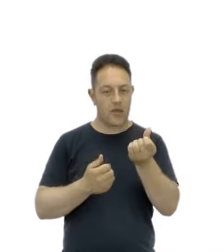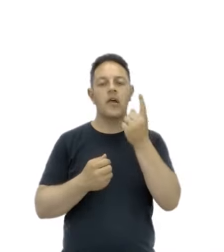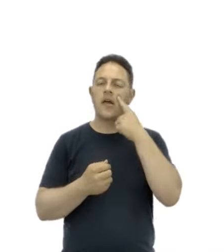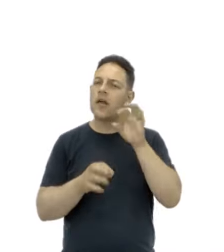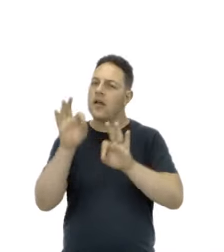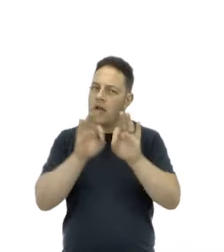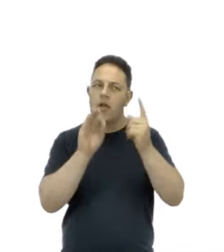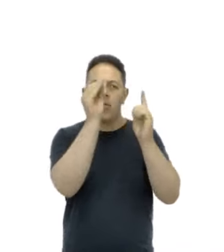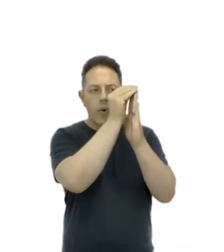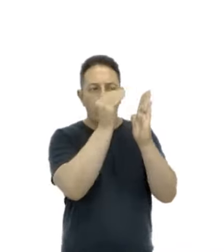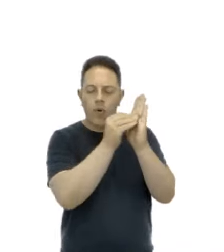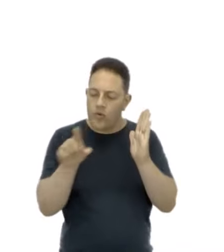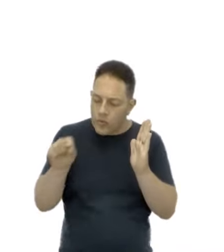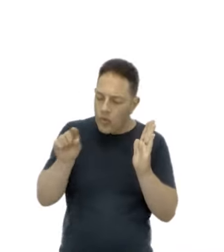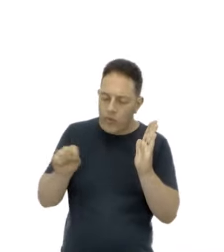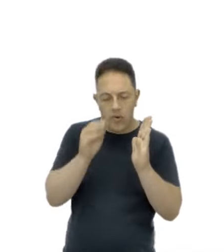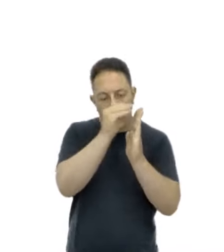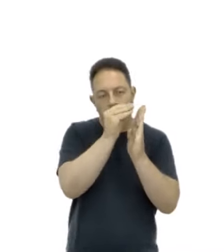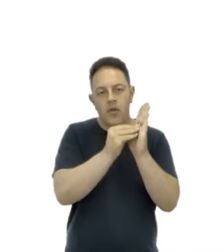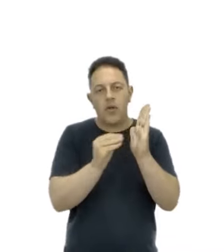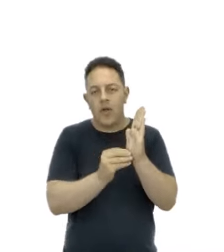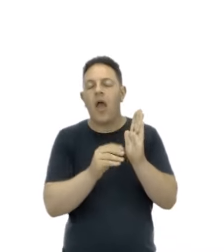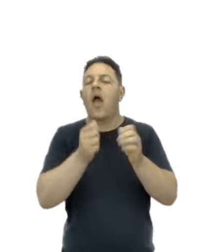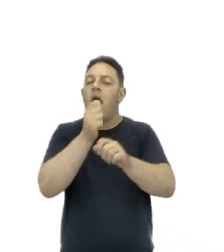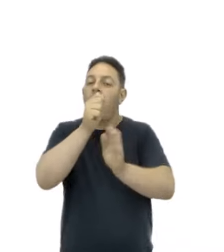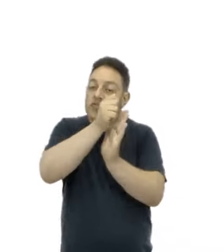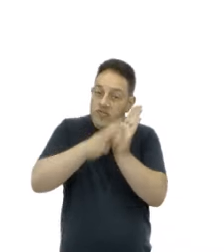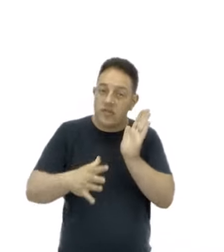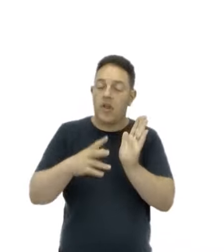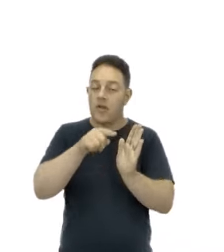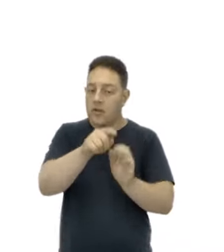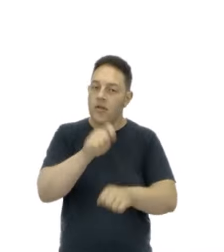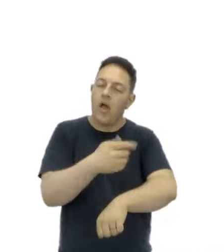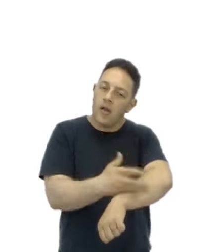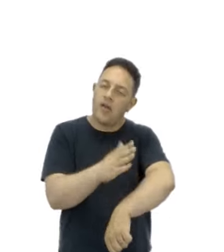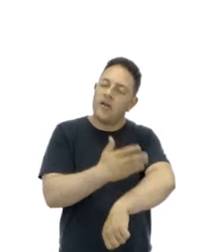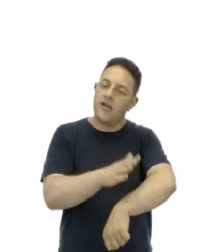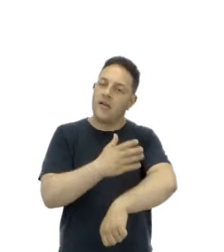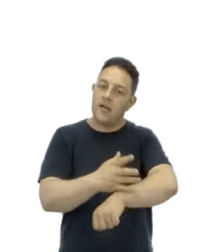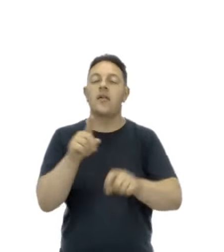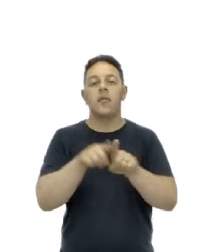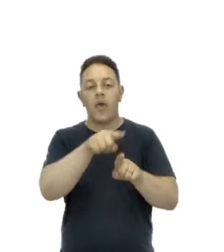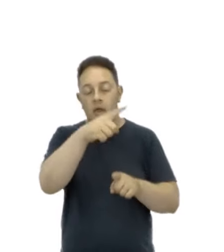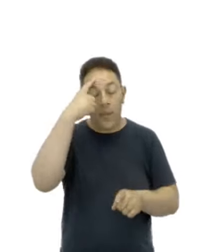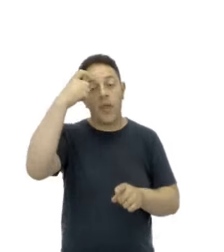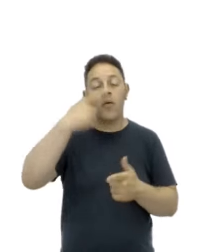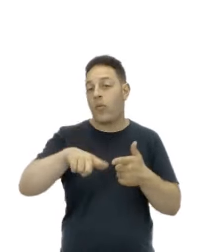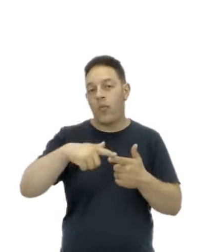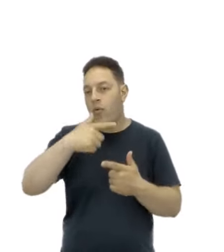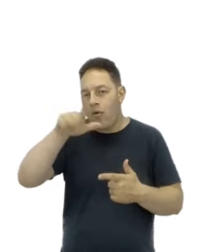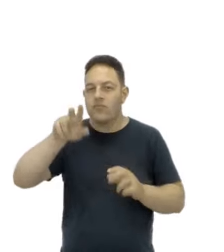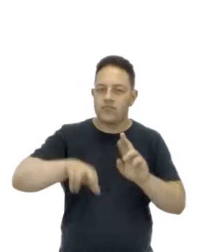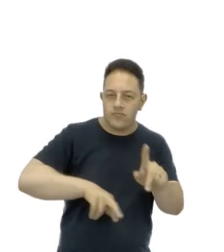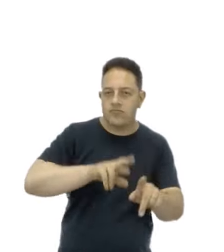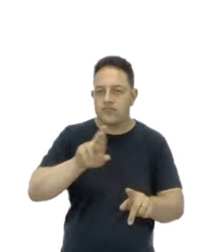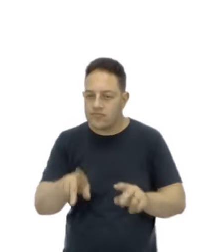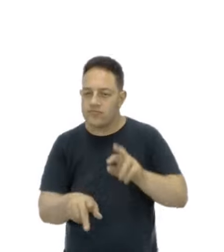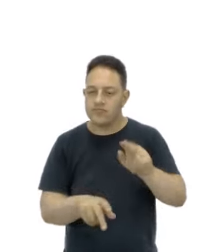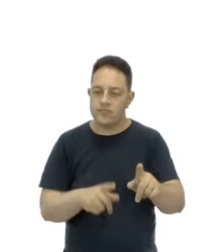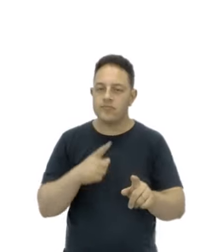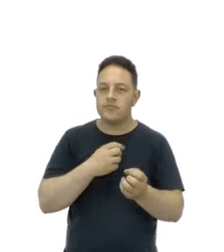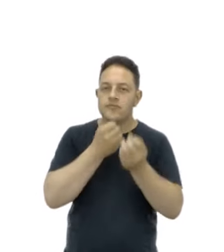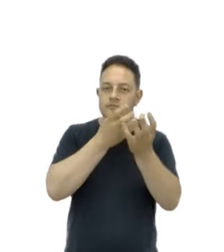atividades, escolha aí uma situação para que você possa propor um novo problema, está diversificando, né, a partir